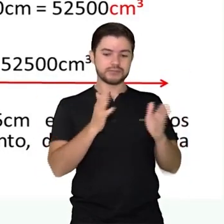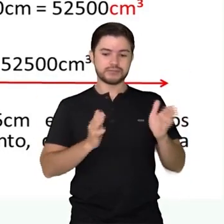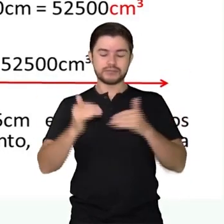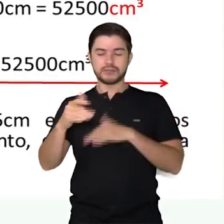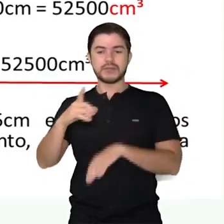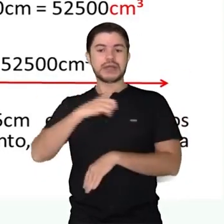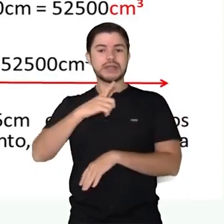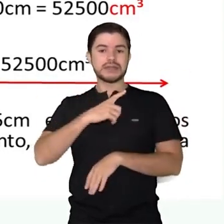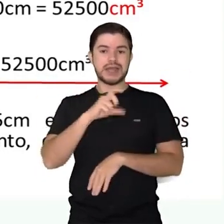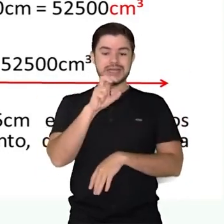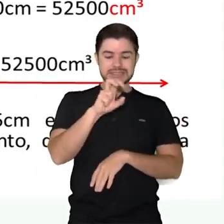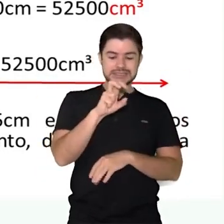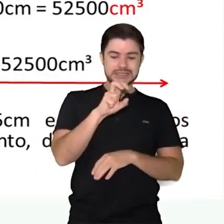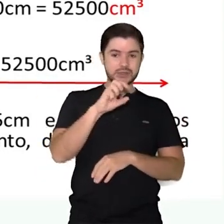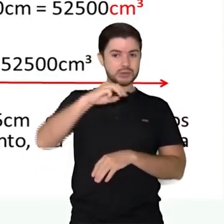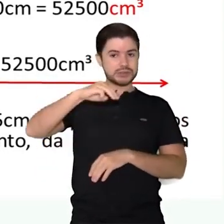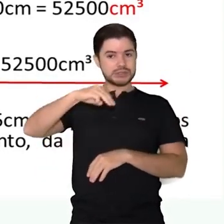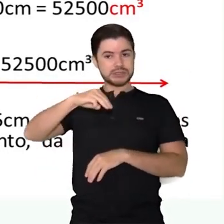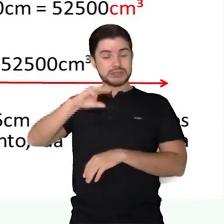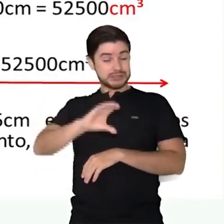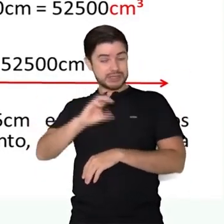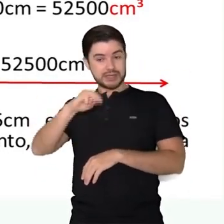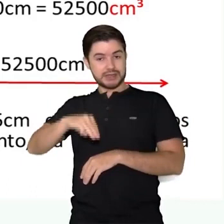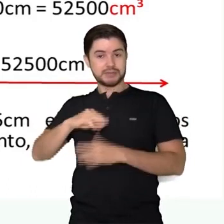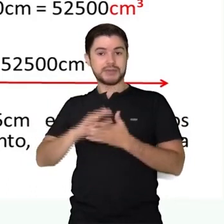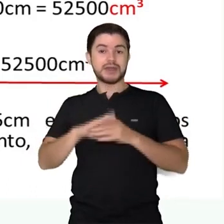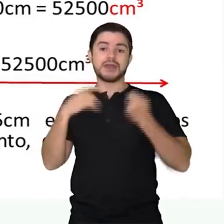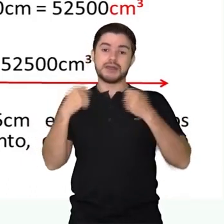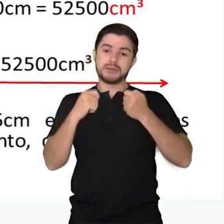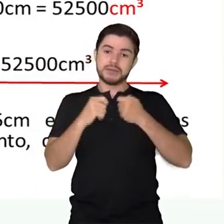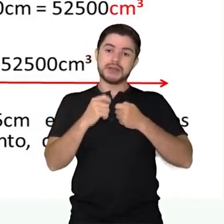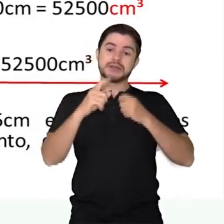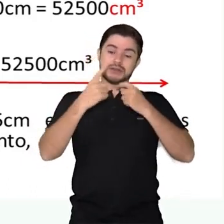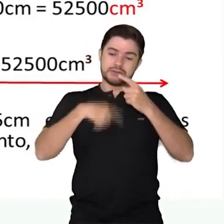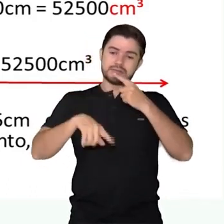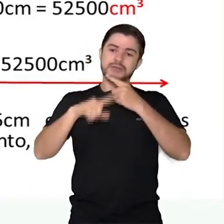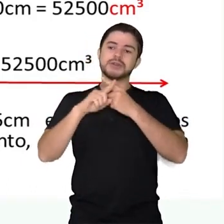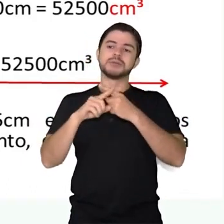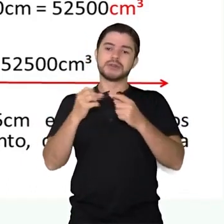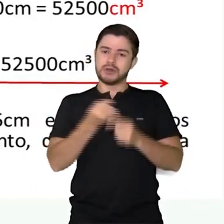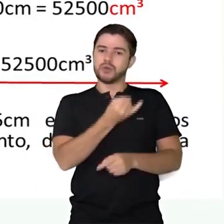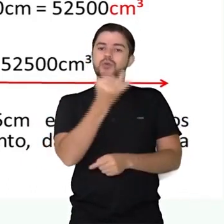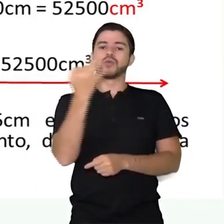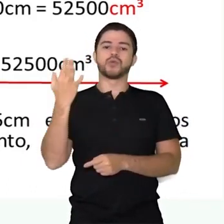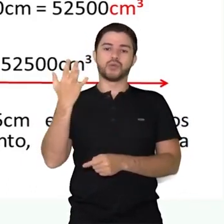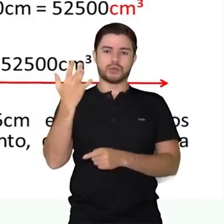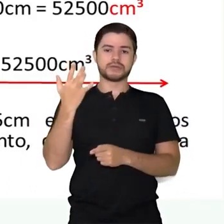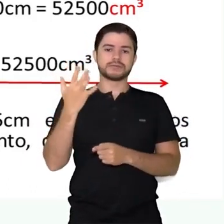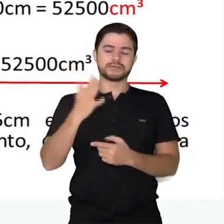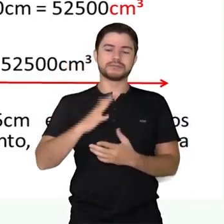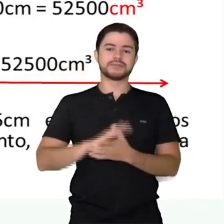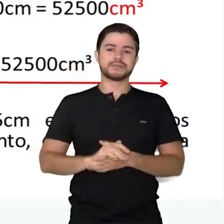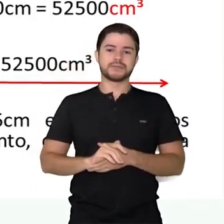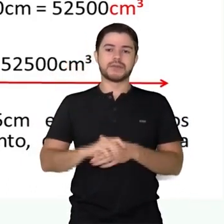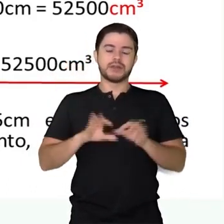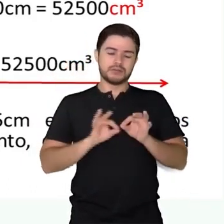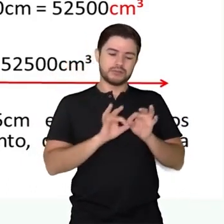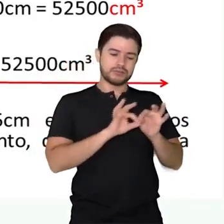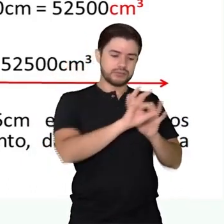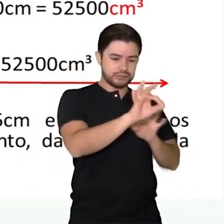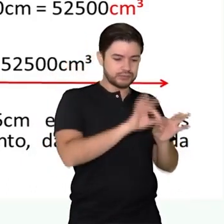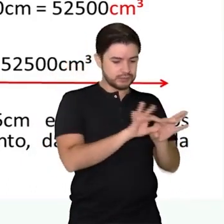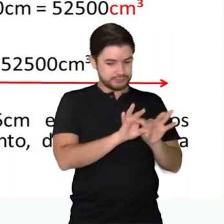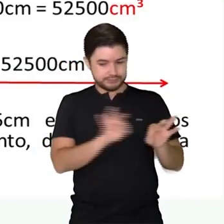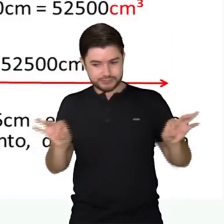com 5 centímetros e precisaremos multiplicar o quantitativo de cubinhos do comprimento, da largura,